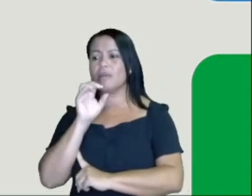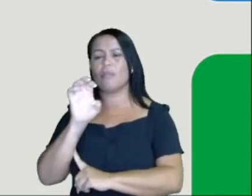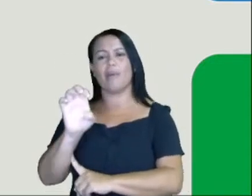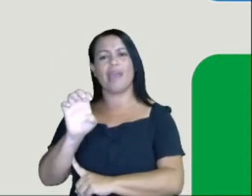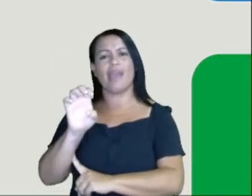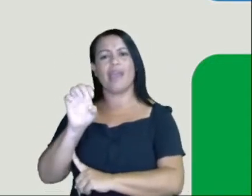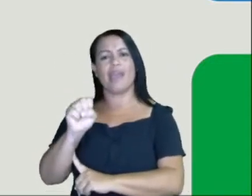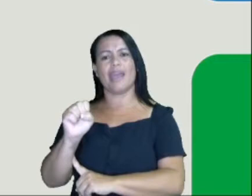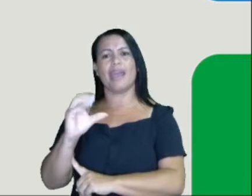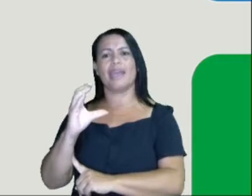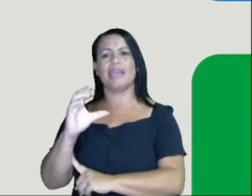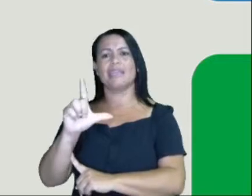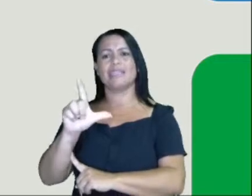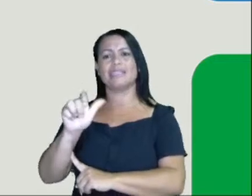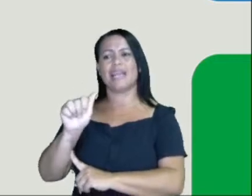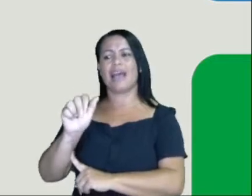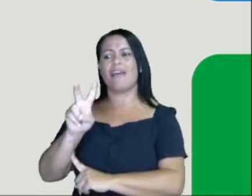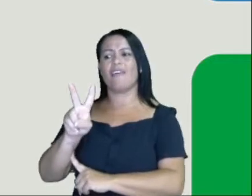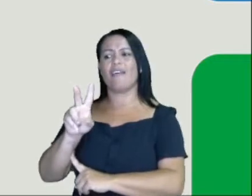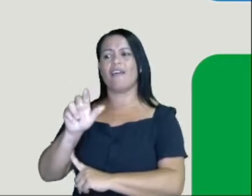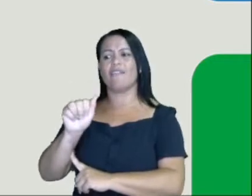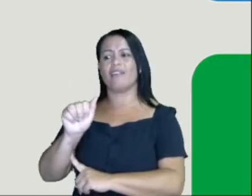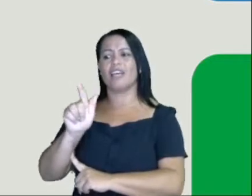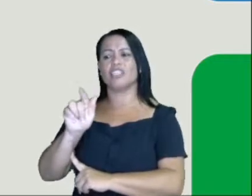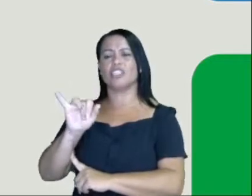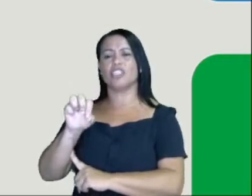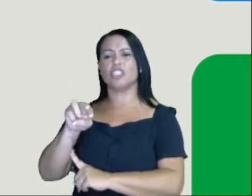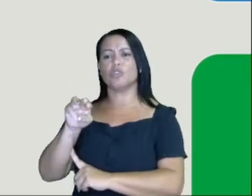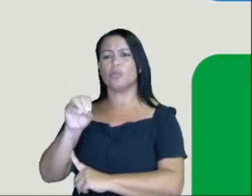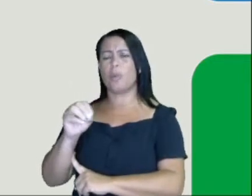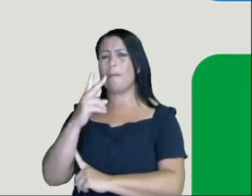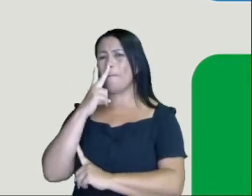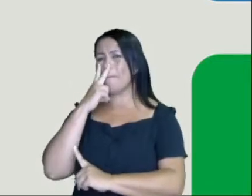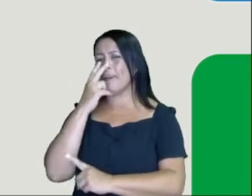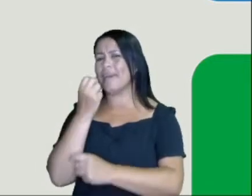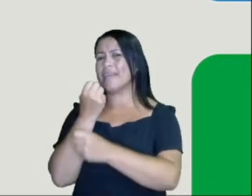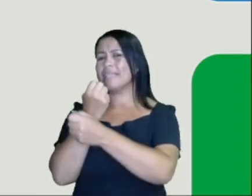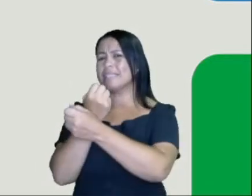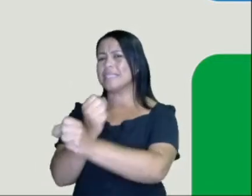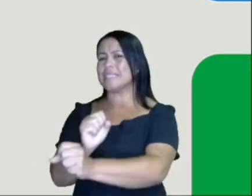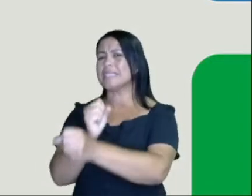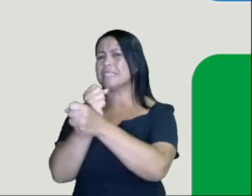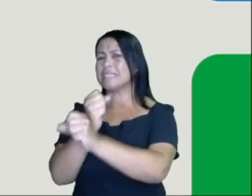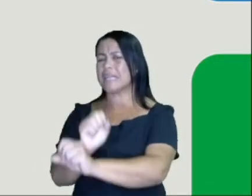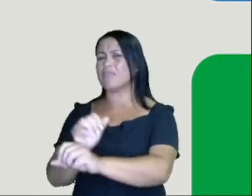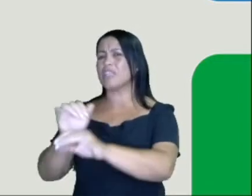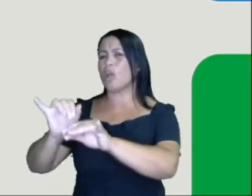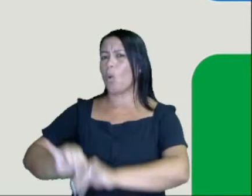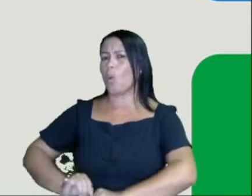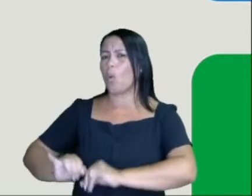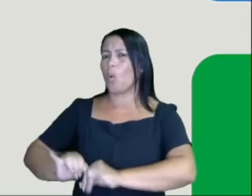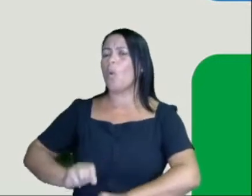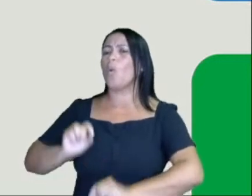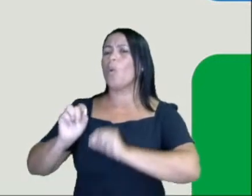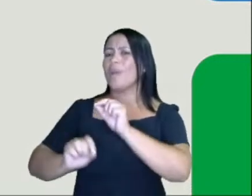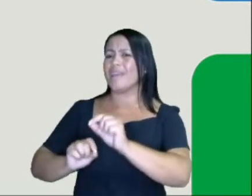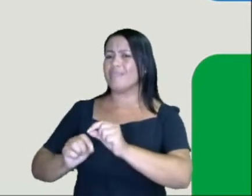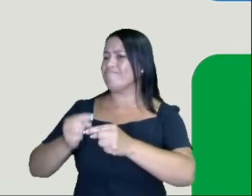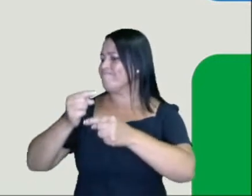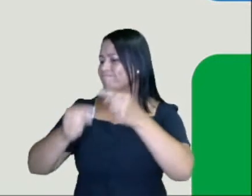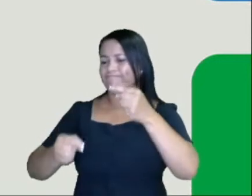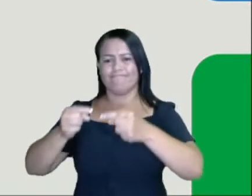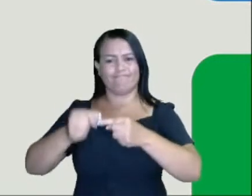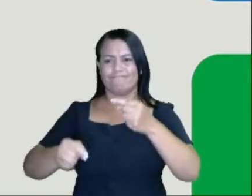esclavagismo. A esclavagismo é uma relação comum à escravidão. É uma interação desarmônica, na qual